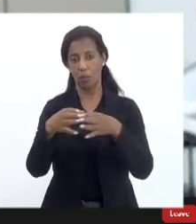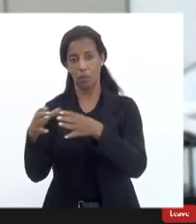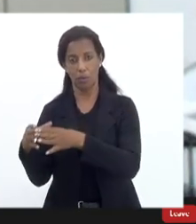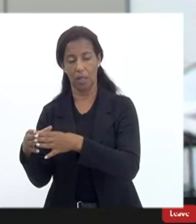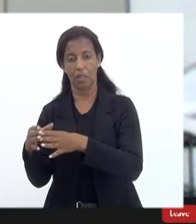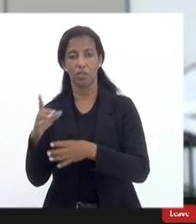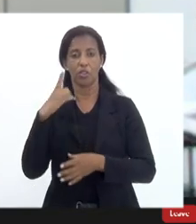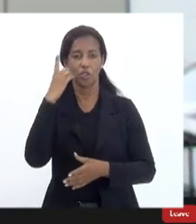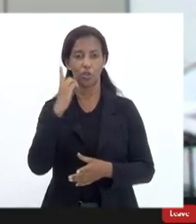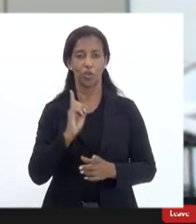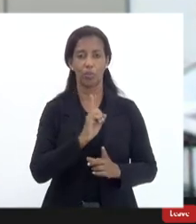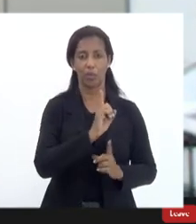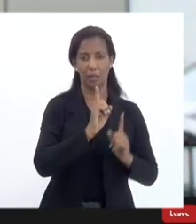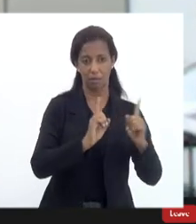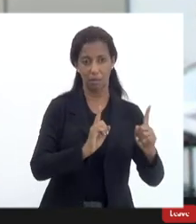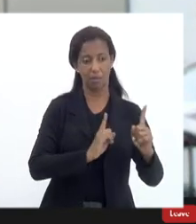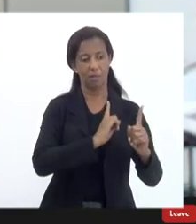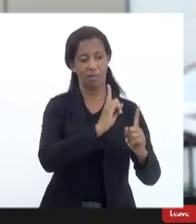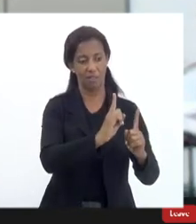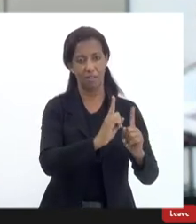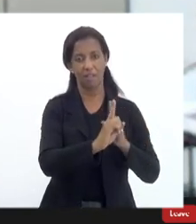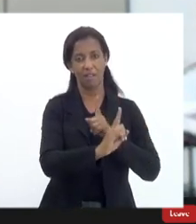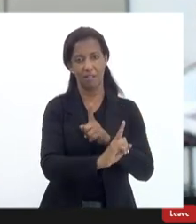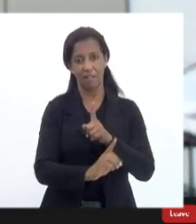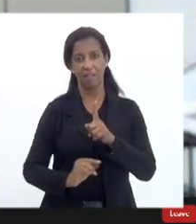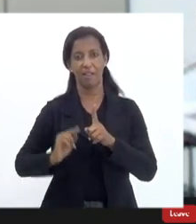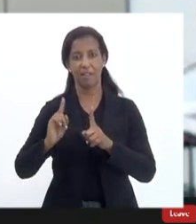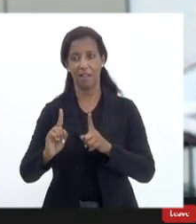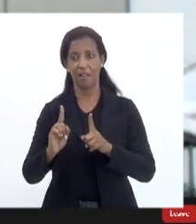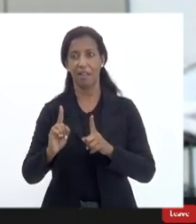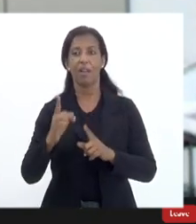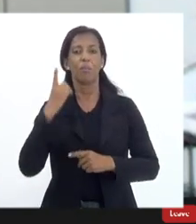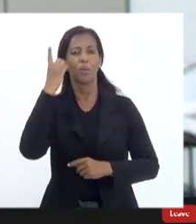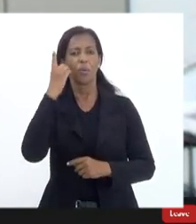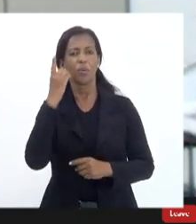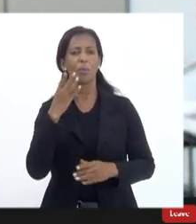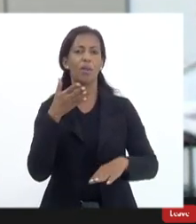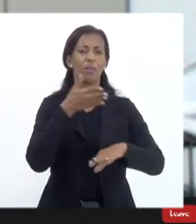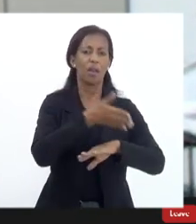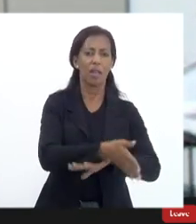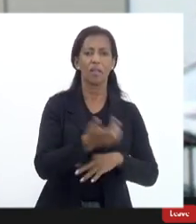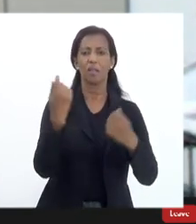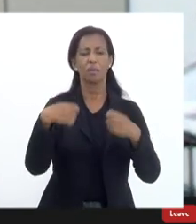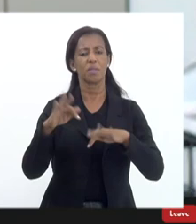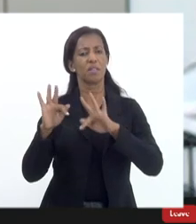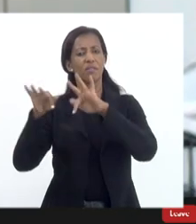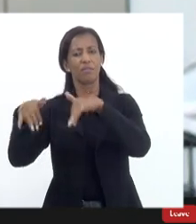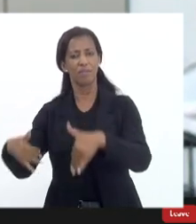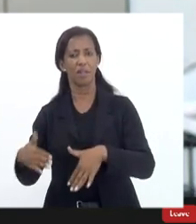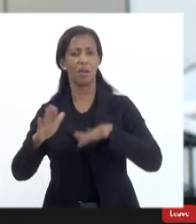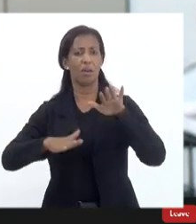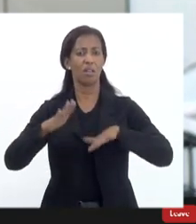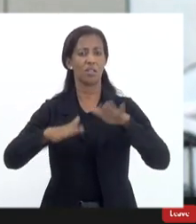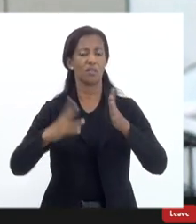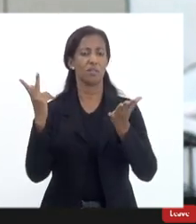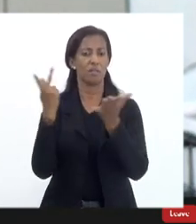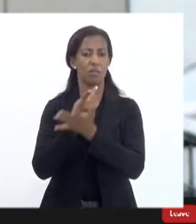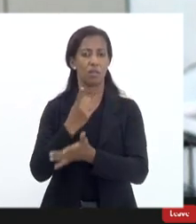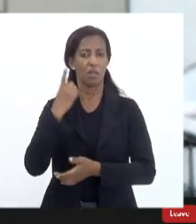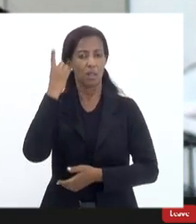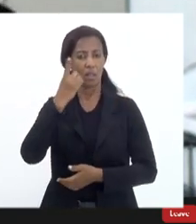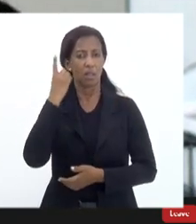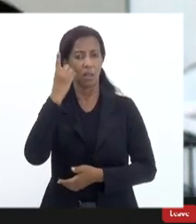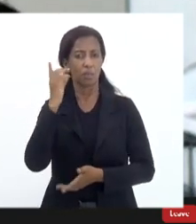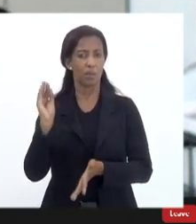os deputados a partir daí, porque os deputados já entram no debate quente, mas não ficam para o final, que algumas vezes aconteceu dos deputados depois não conseguirem trazer a